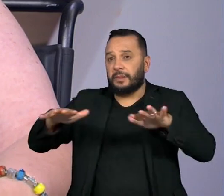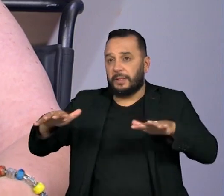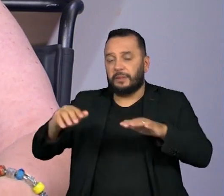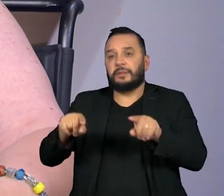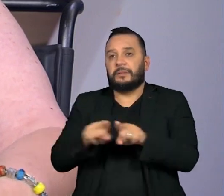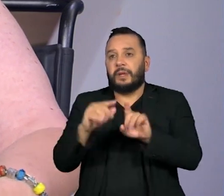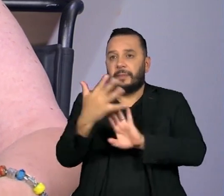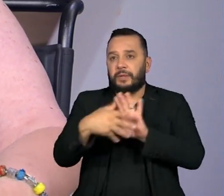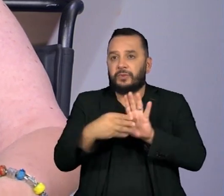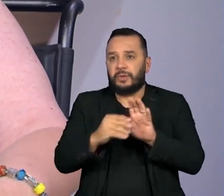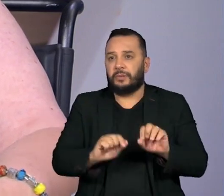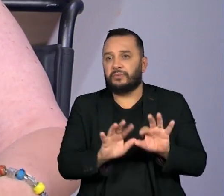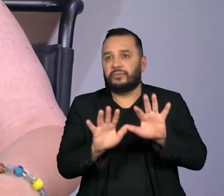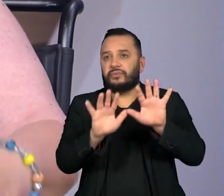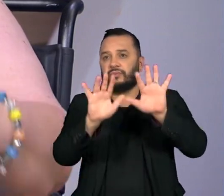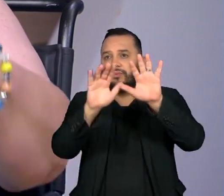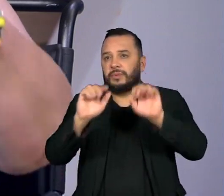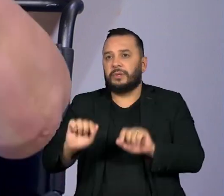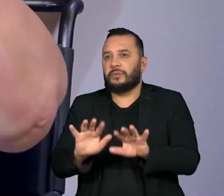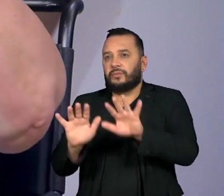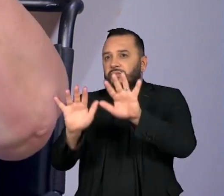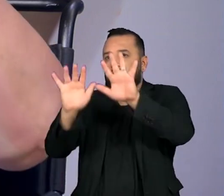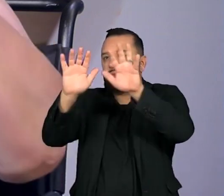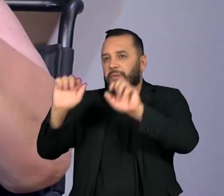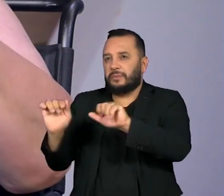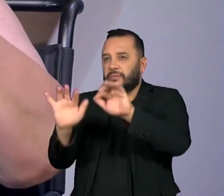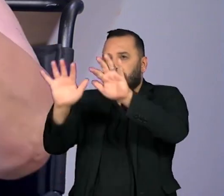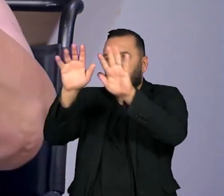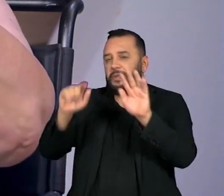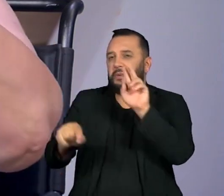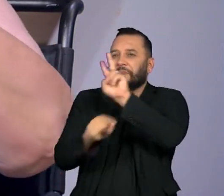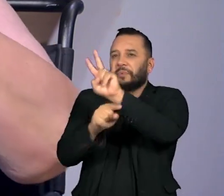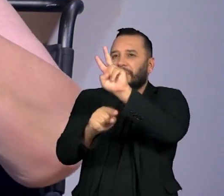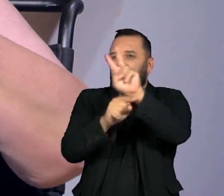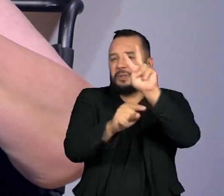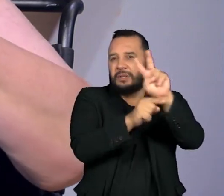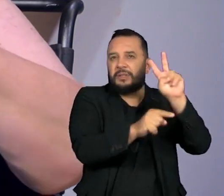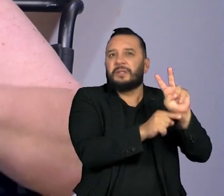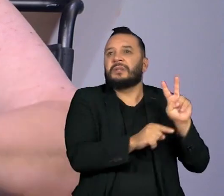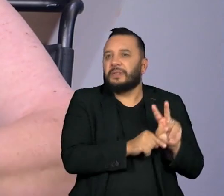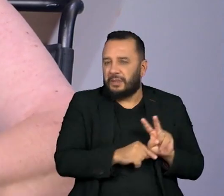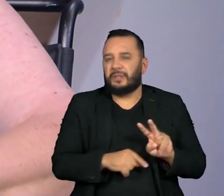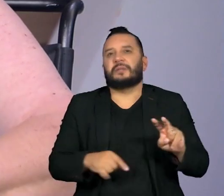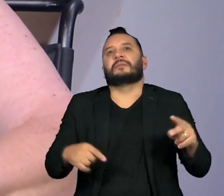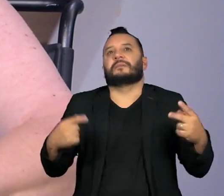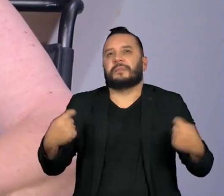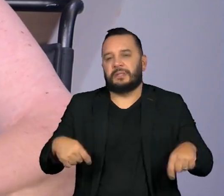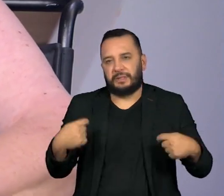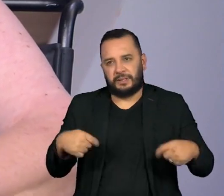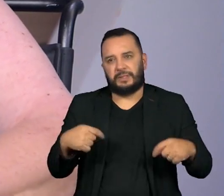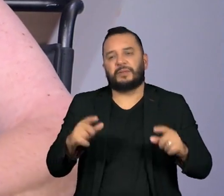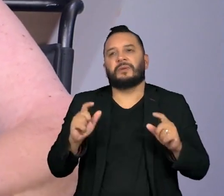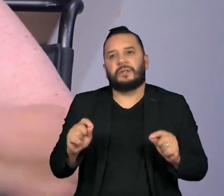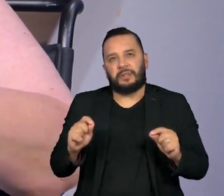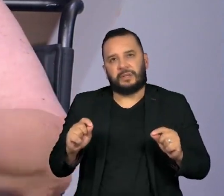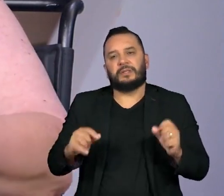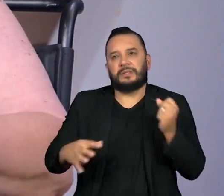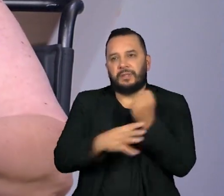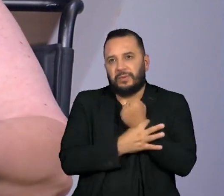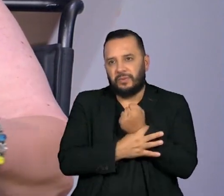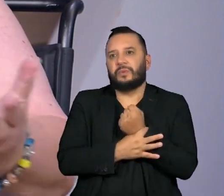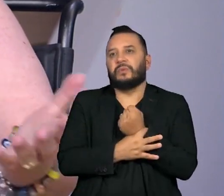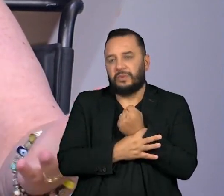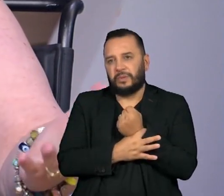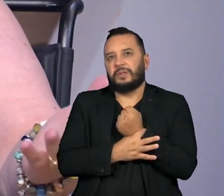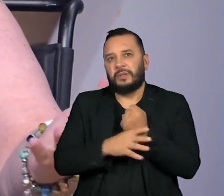floresta amazônica e queremos que essa garantia dessa irrigação aérea seja mantida para os